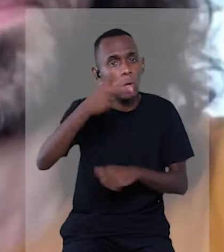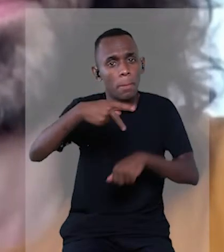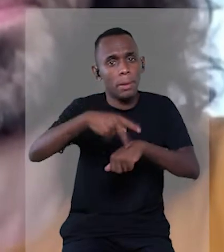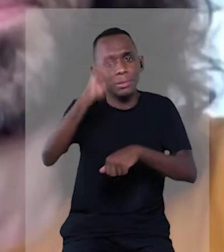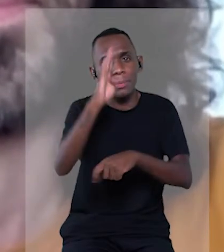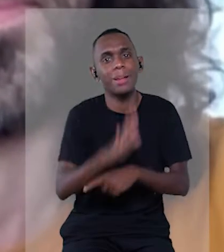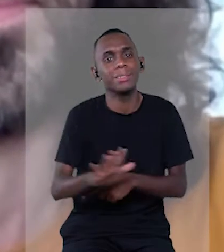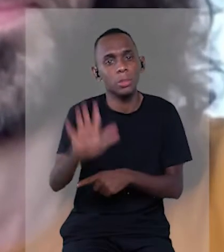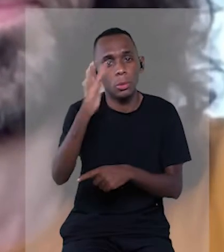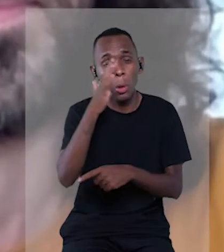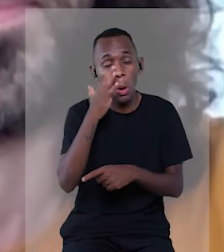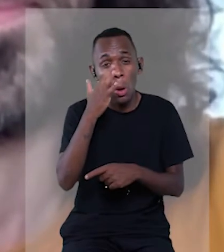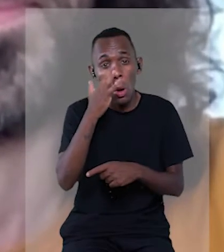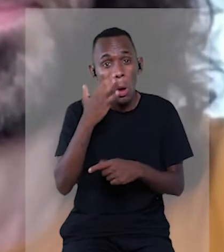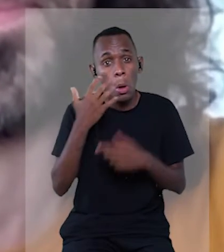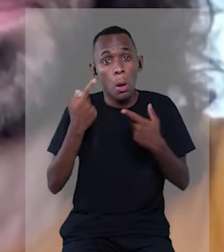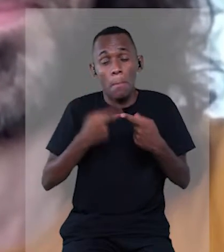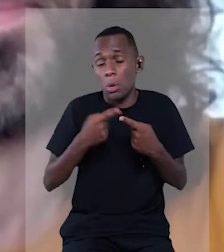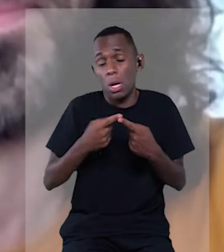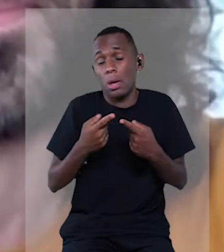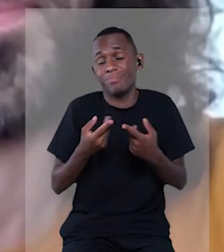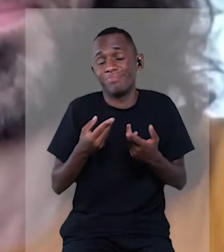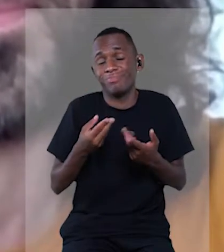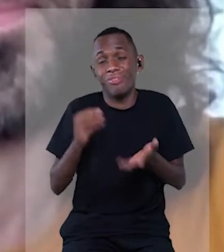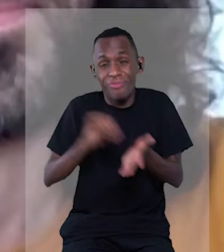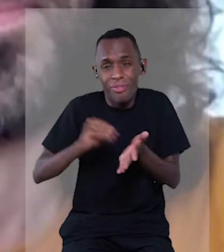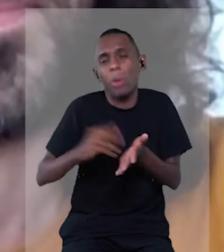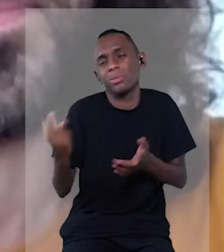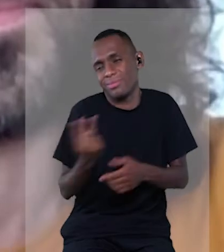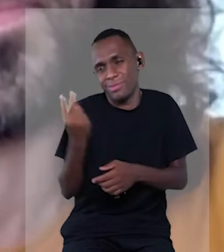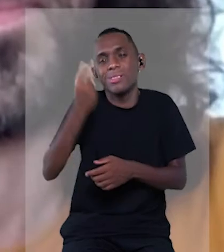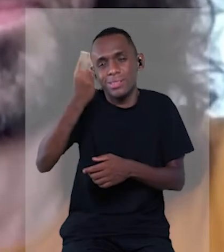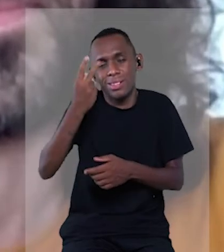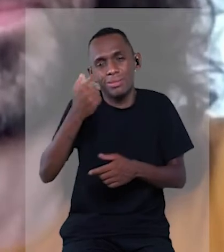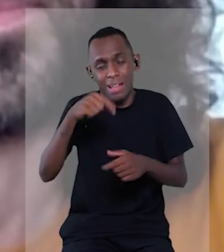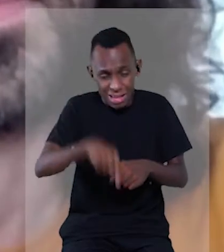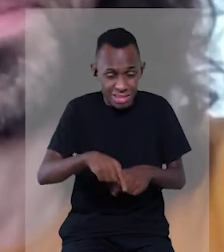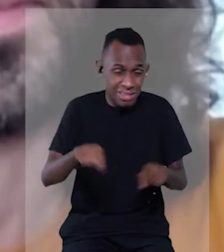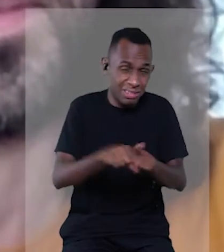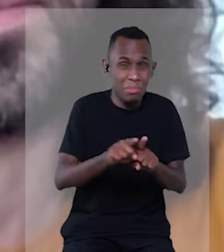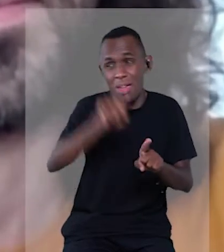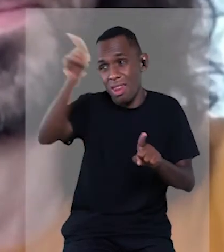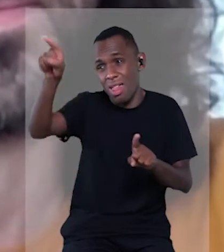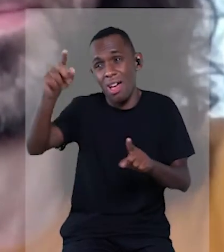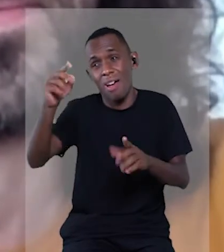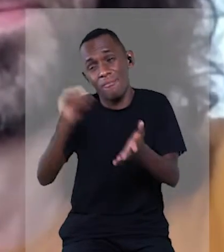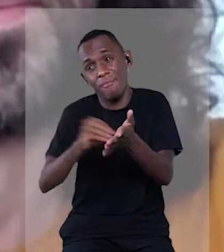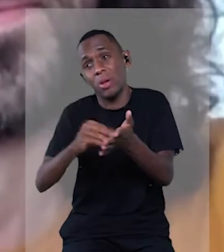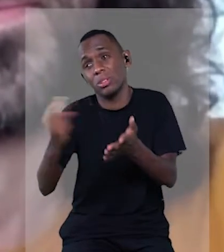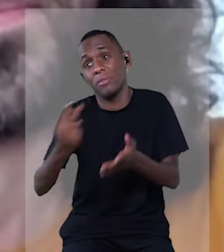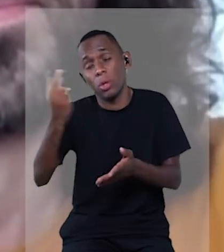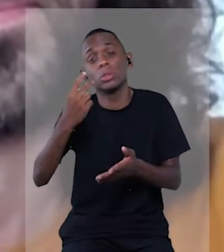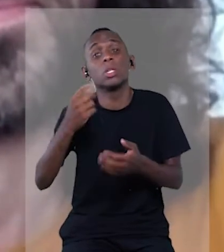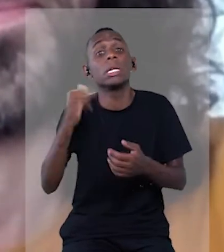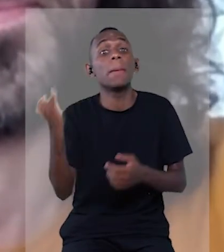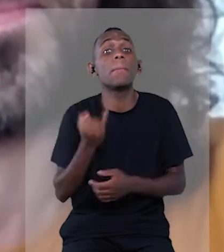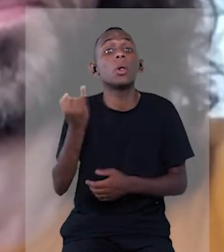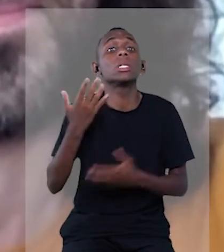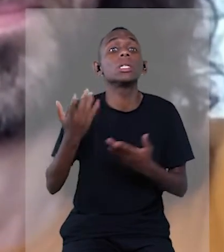né? Né? Que é um trabalho que não é valorizado aqui, né? Nem lá, mas assim, sim. essa analogia que você